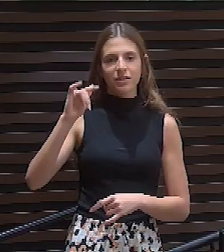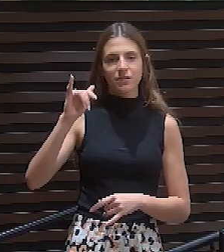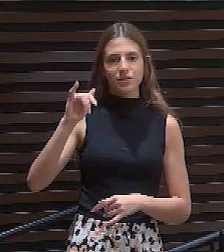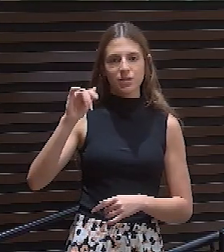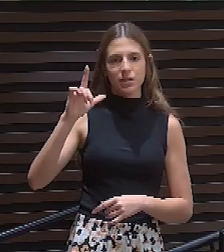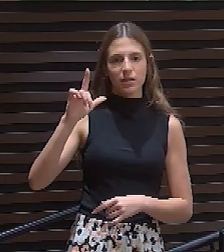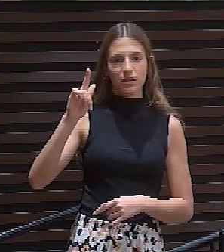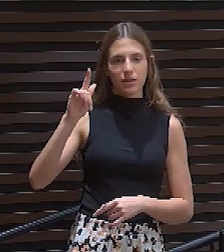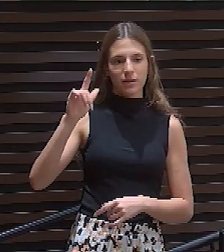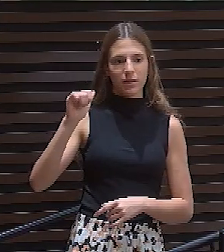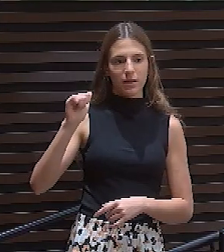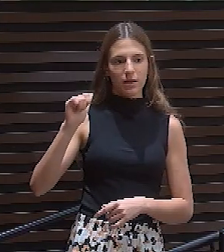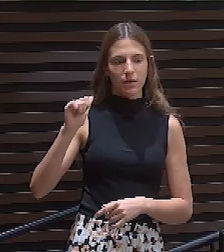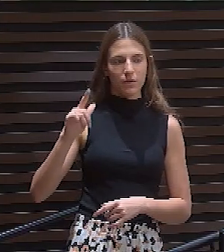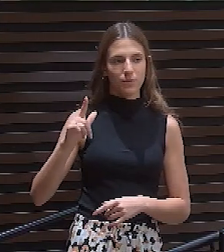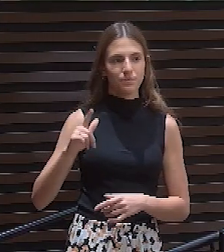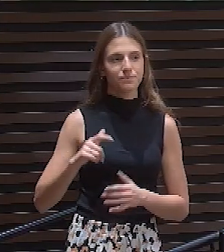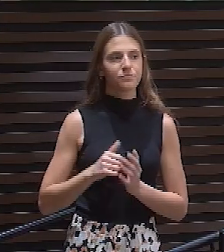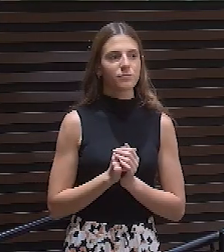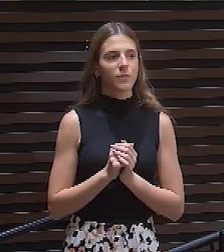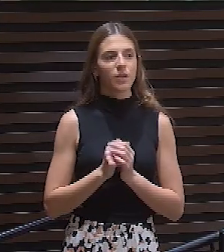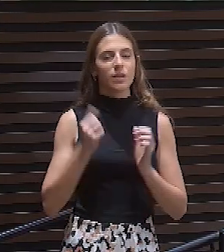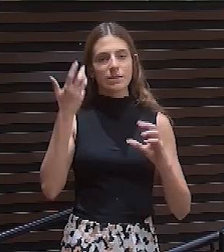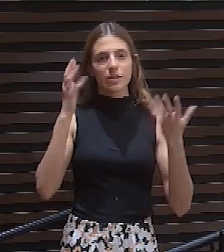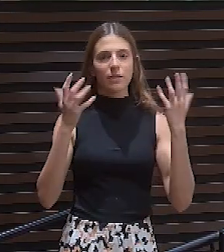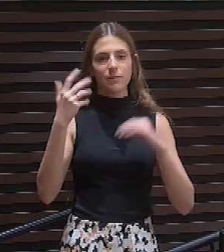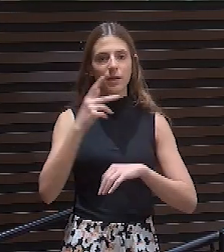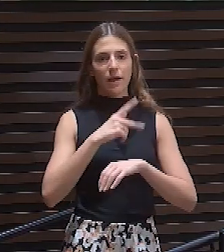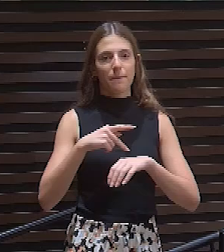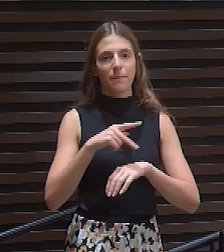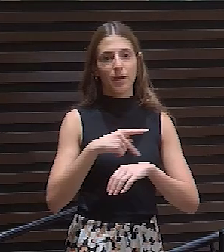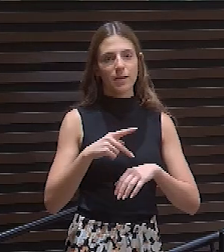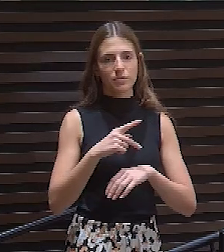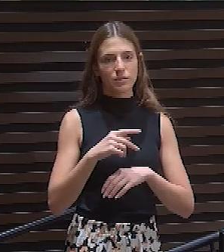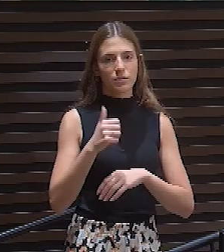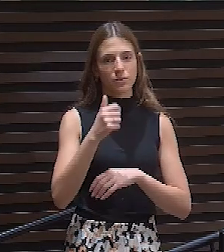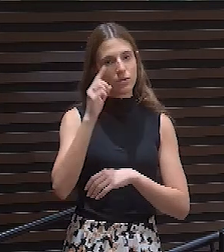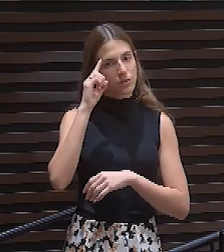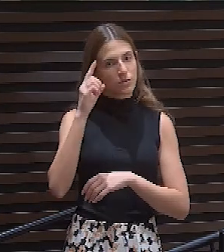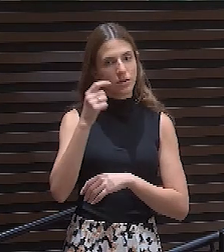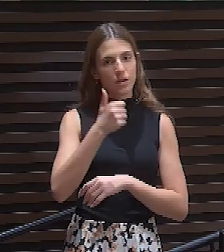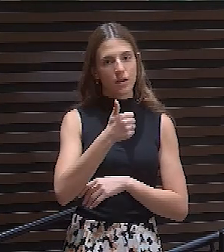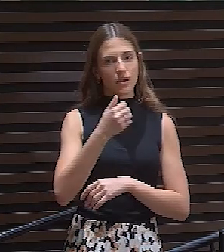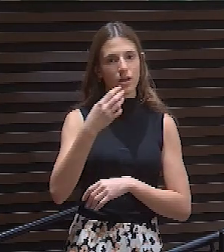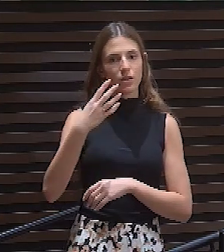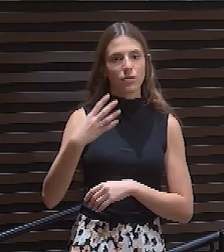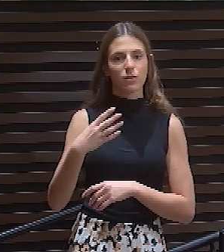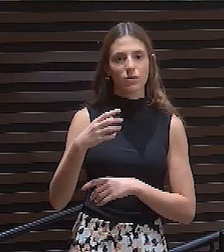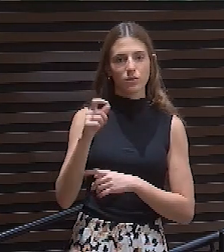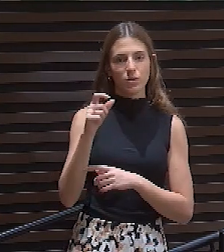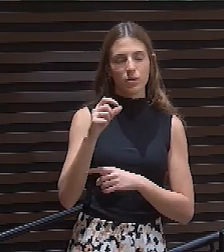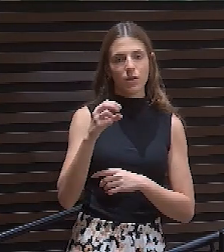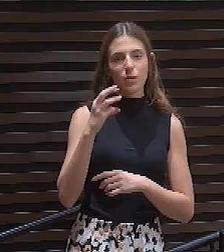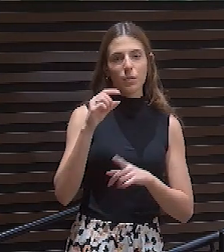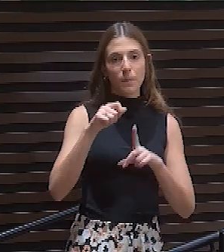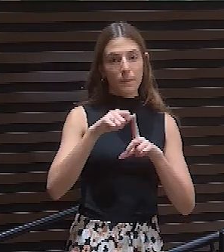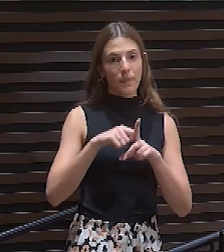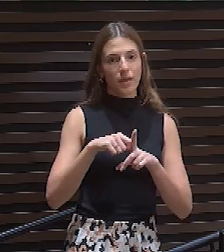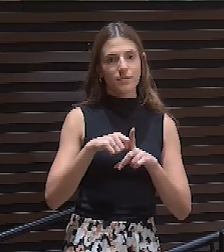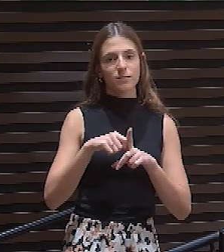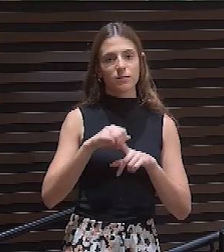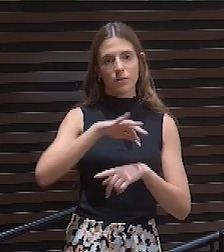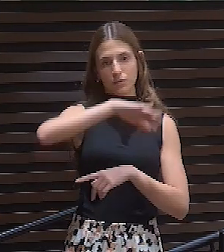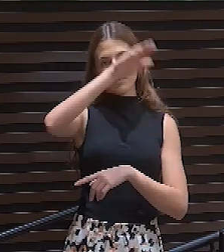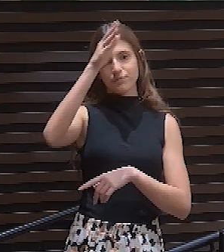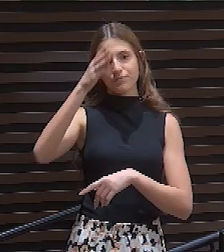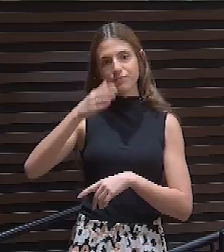Páscoa no dia 14 do mês, à tarde, na campina de Jericó.